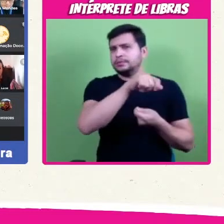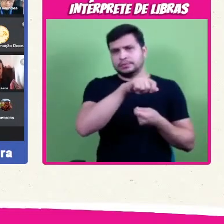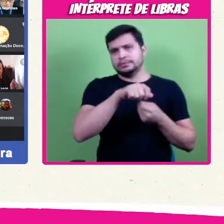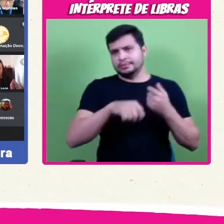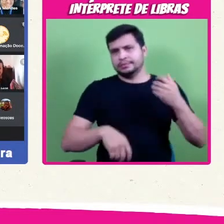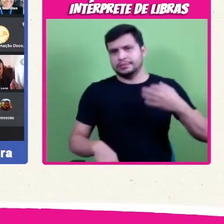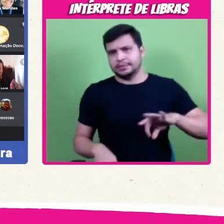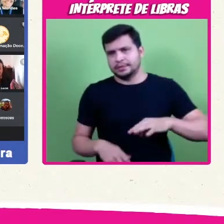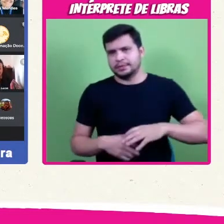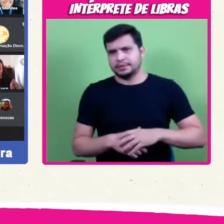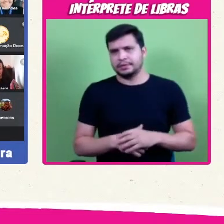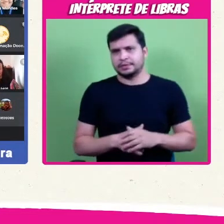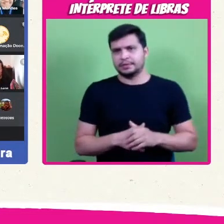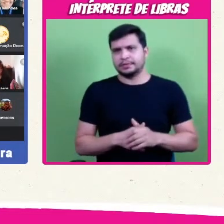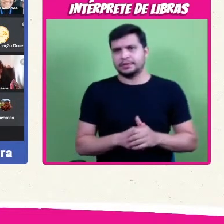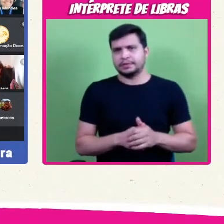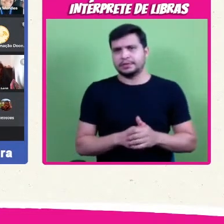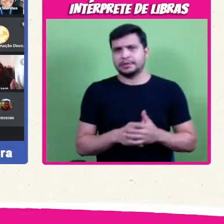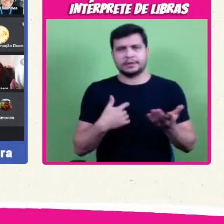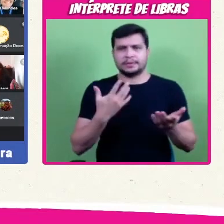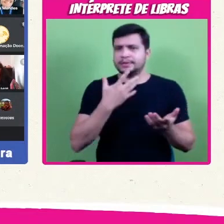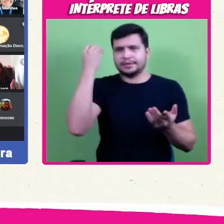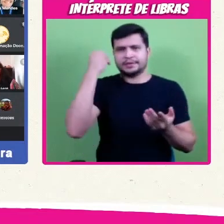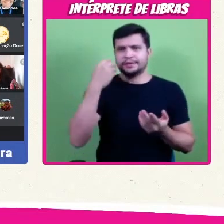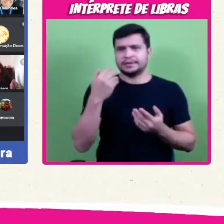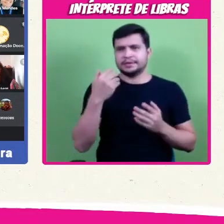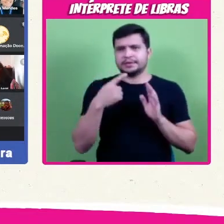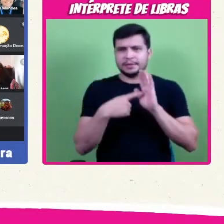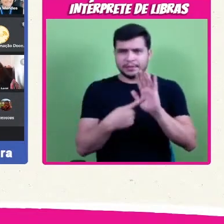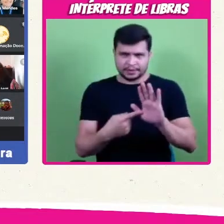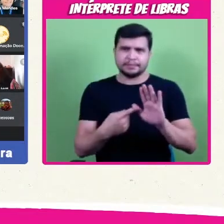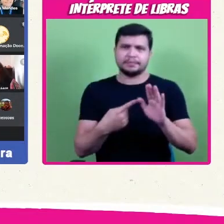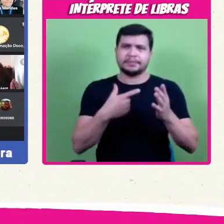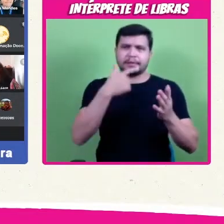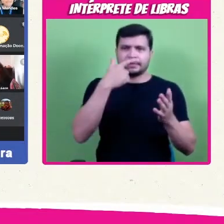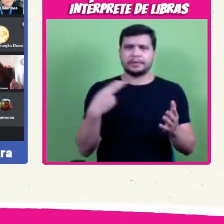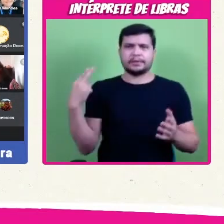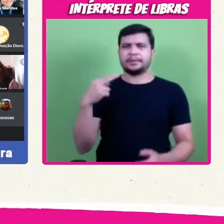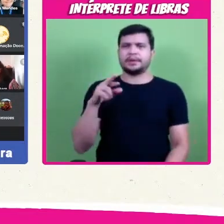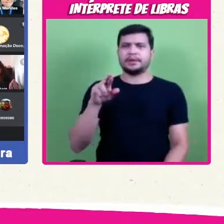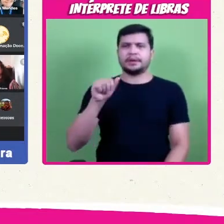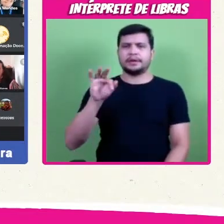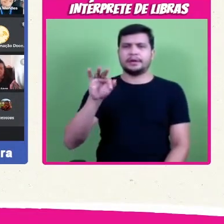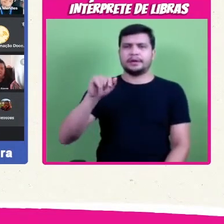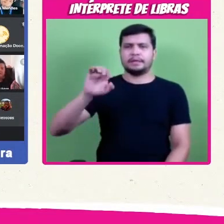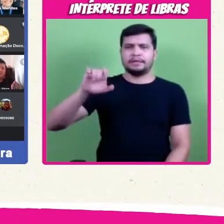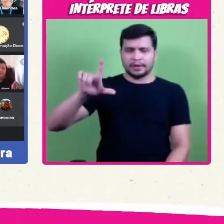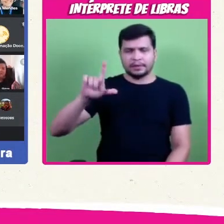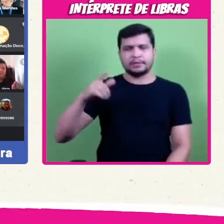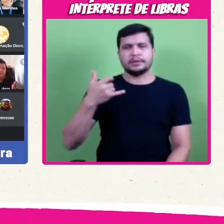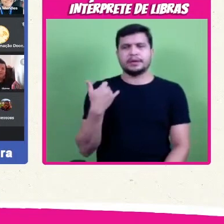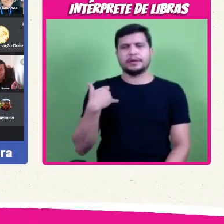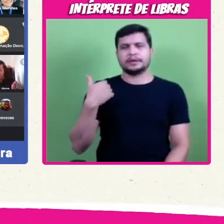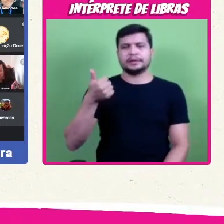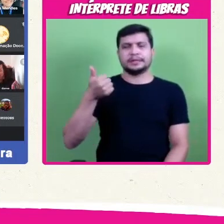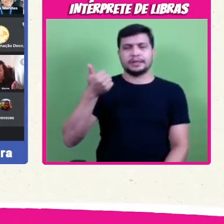pessoal. Eu acho que vocês já sabem, né? Meu nome é Rafael, eu sou um garoto trans, eu tenho apenas 15 anos, estou aqui no primeiro